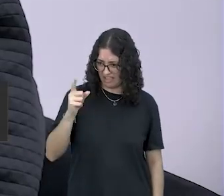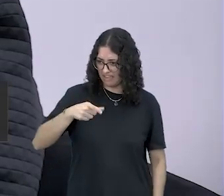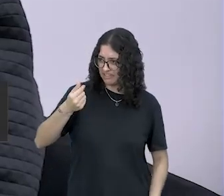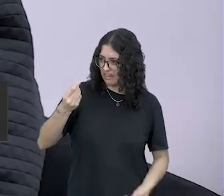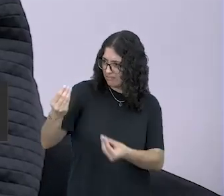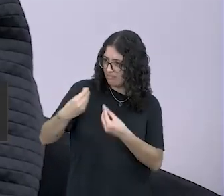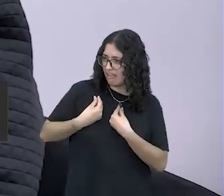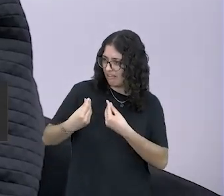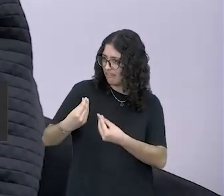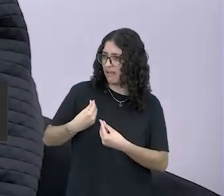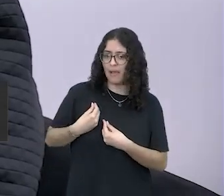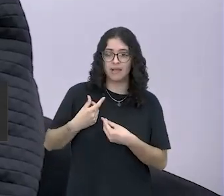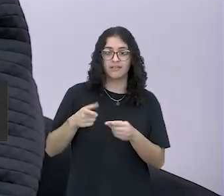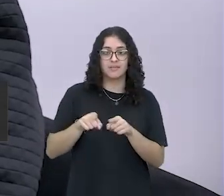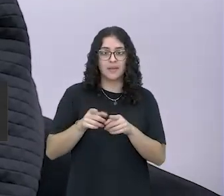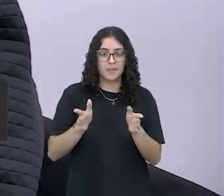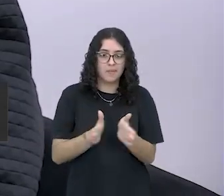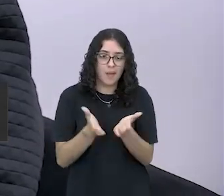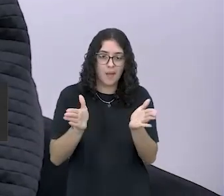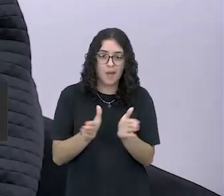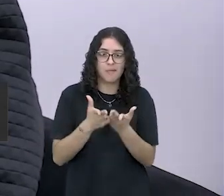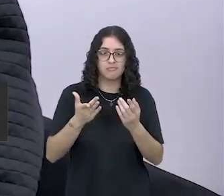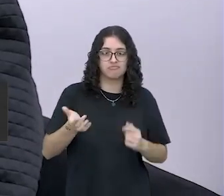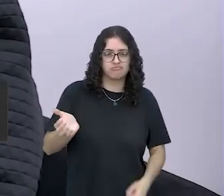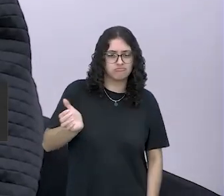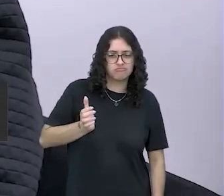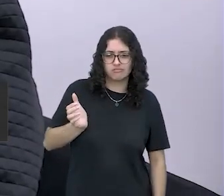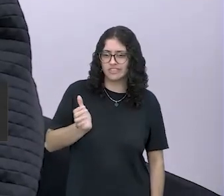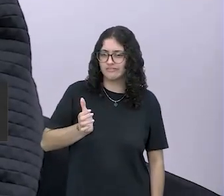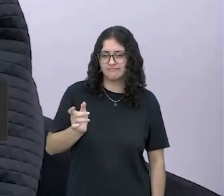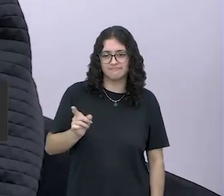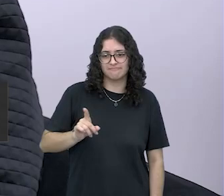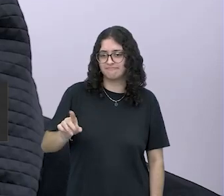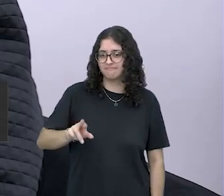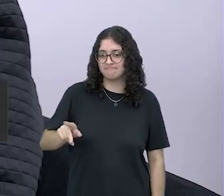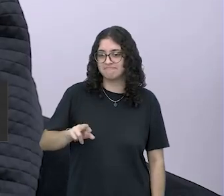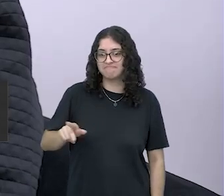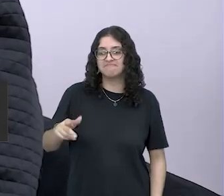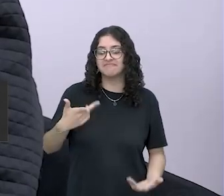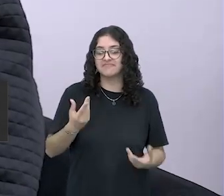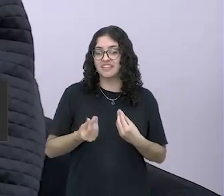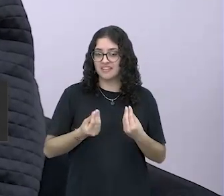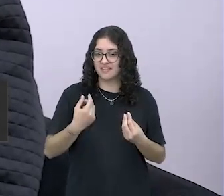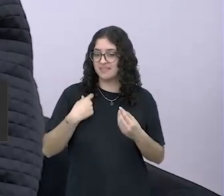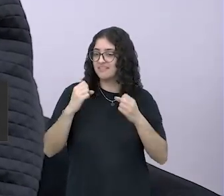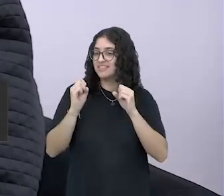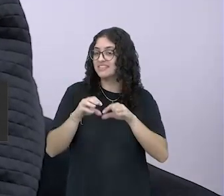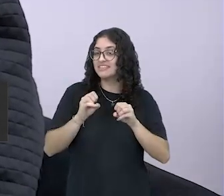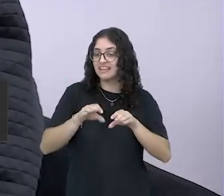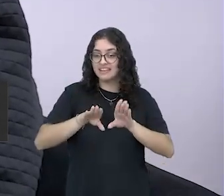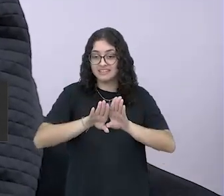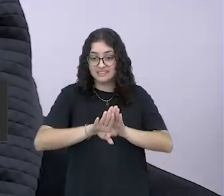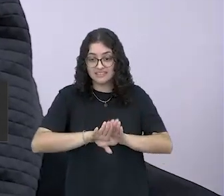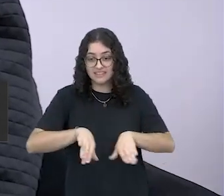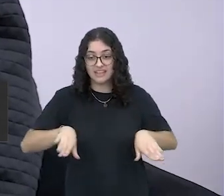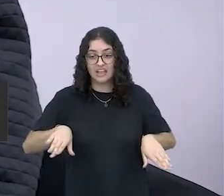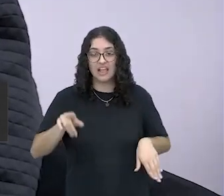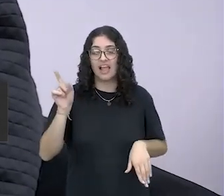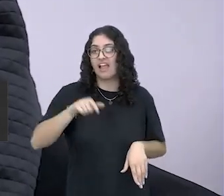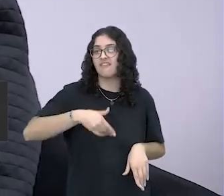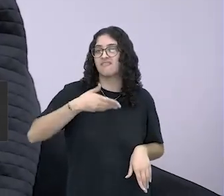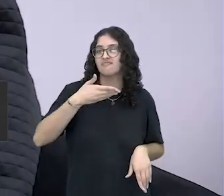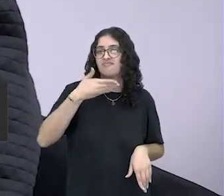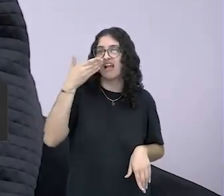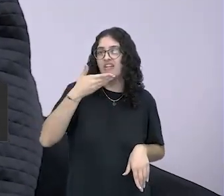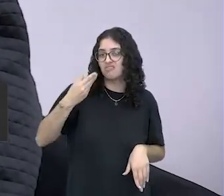Nem para rico, nem para pobre, para ninguém, né? A gente não pode ensinar para os nossos filhos, né, crianças, pequenos, que tudo é muito